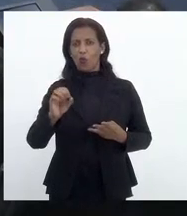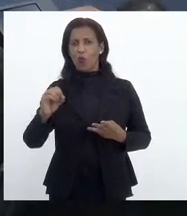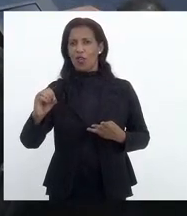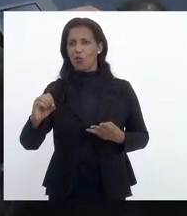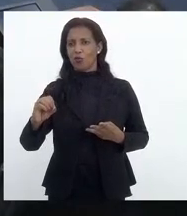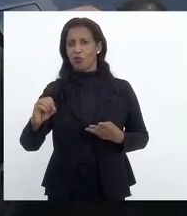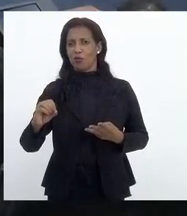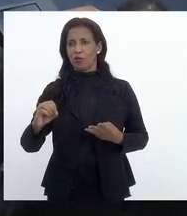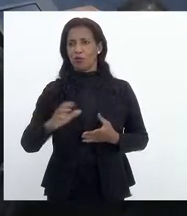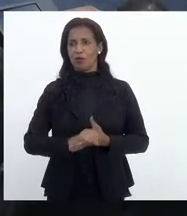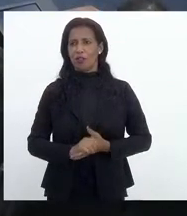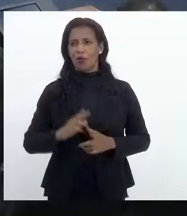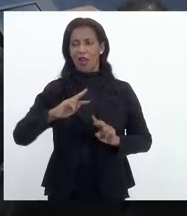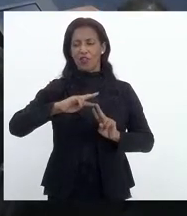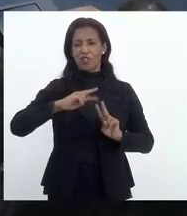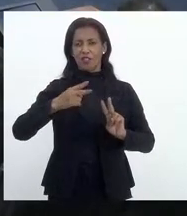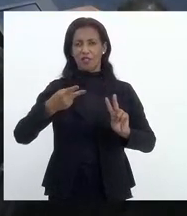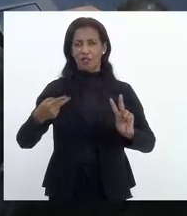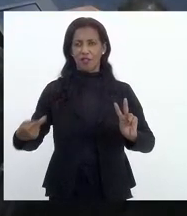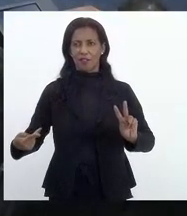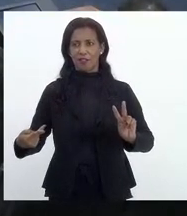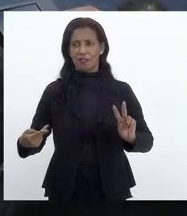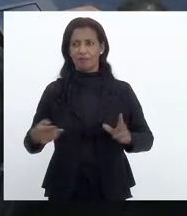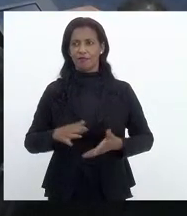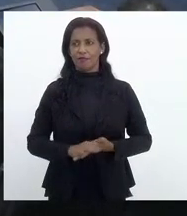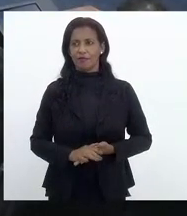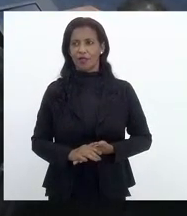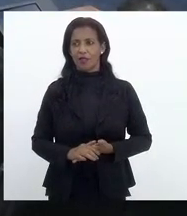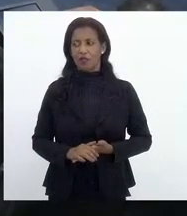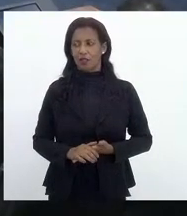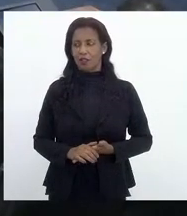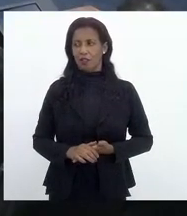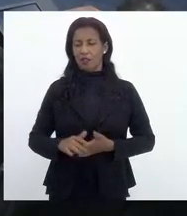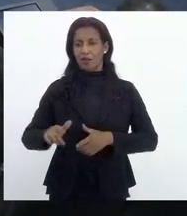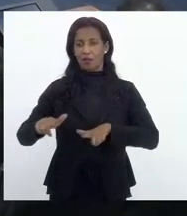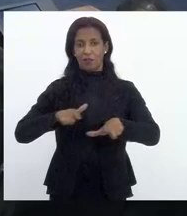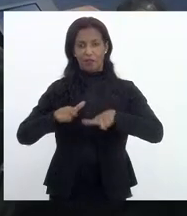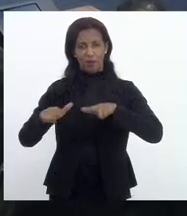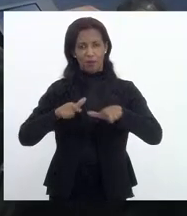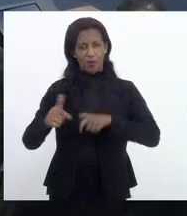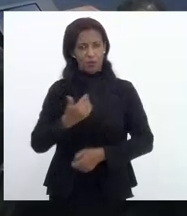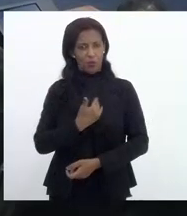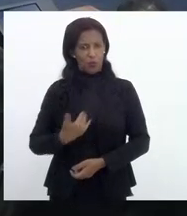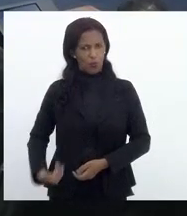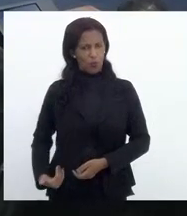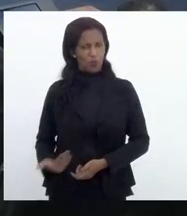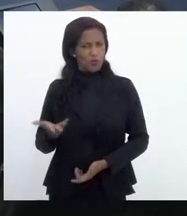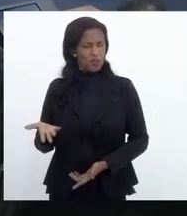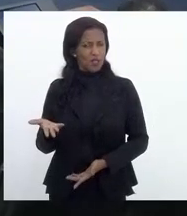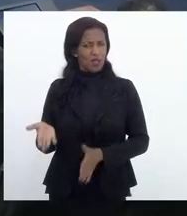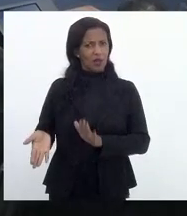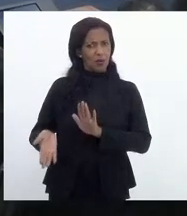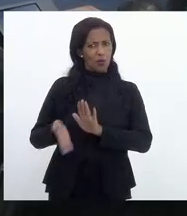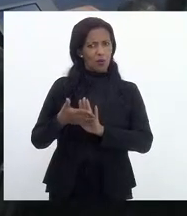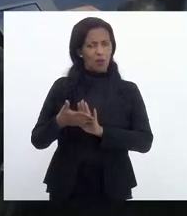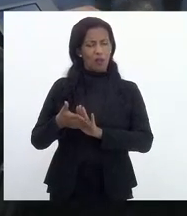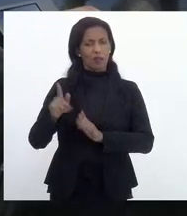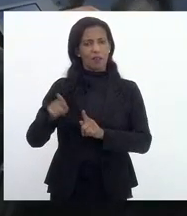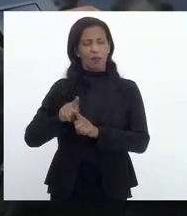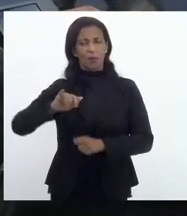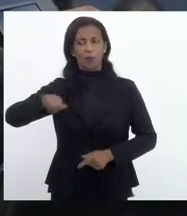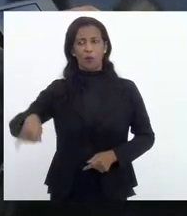mesmo que quando a gente compromete o servidor público a gente não compromete a